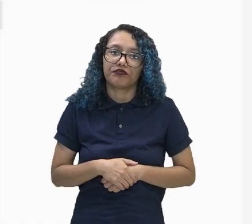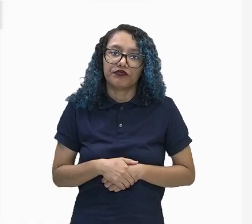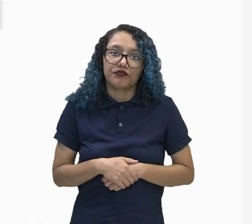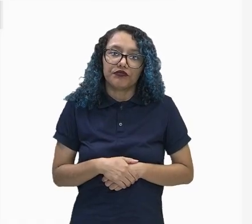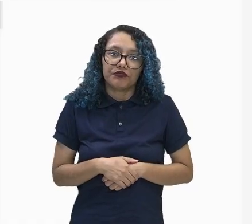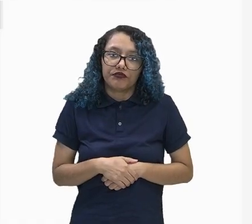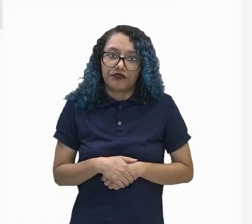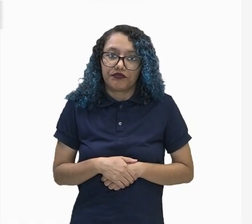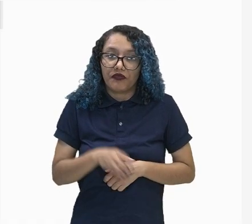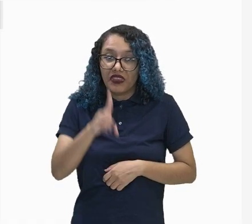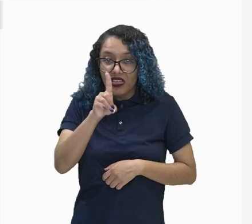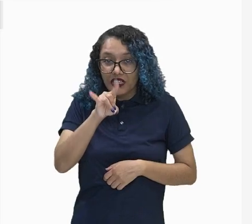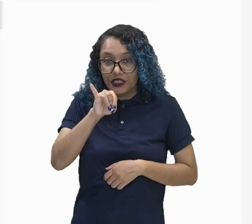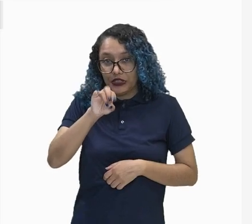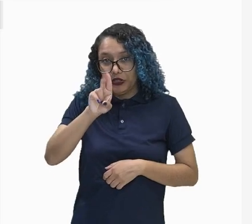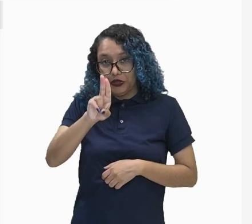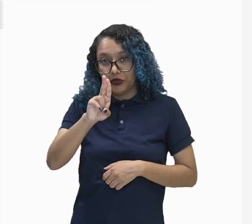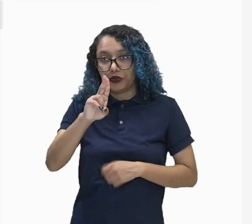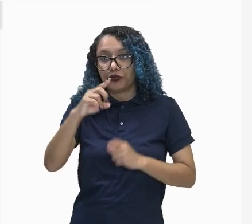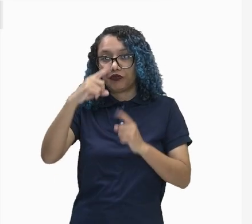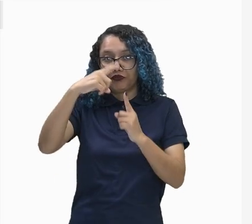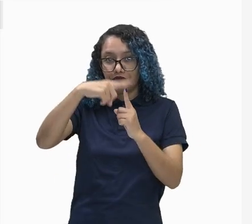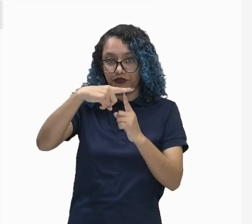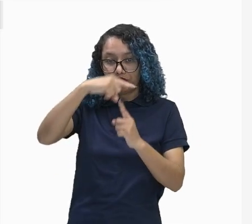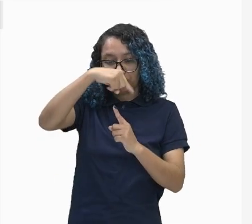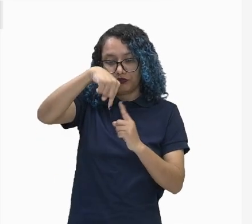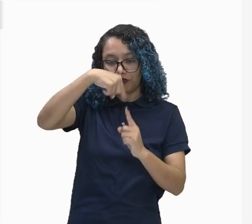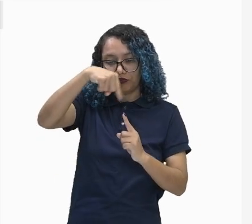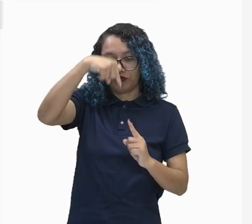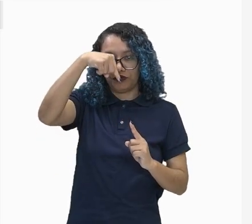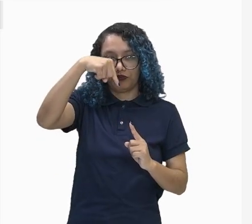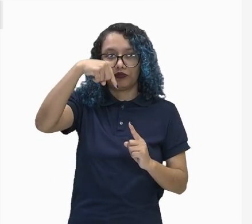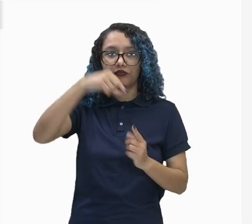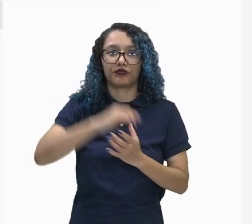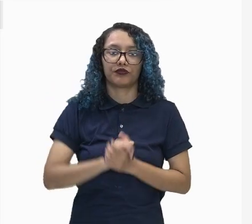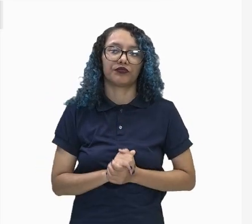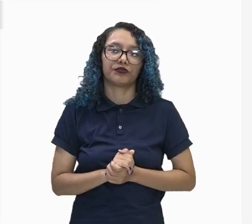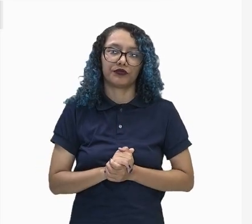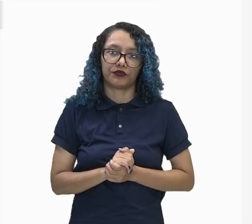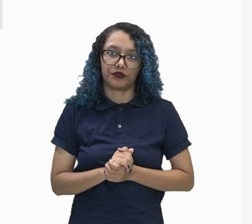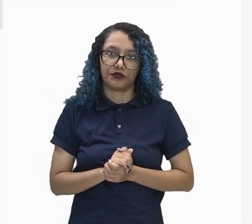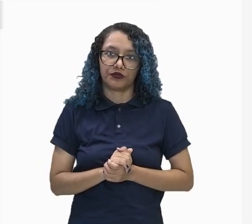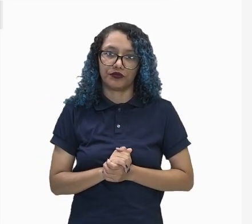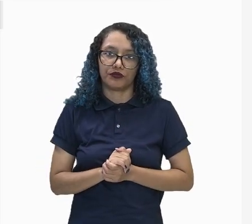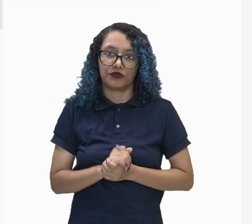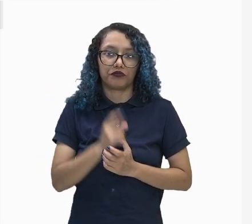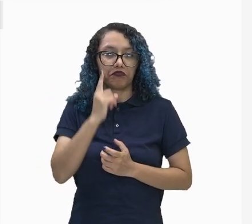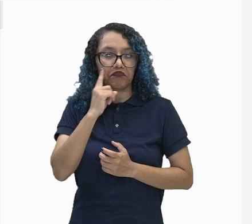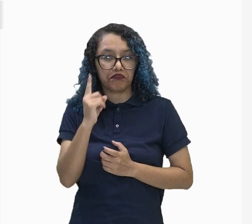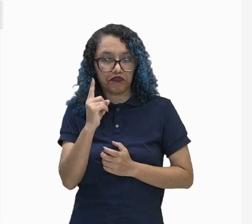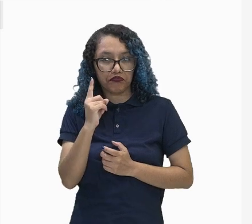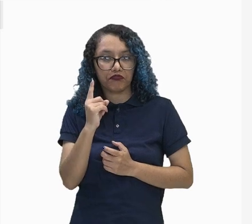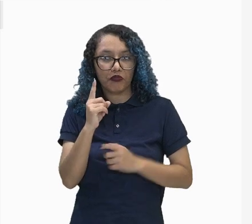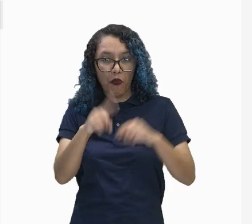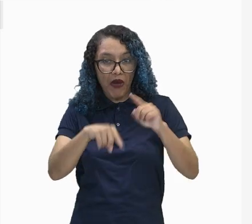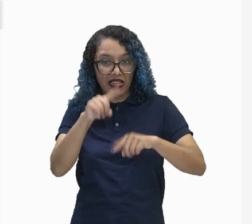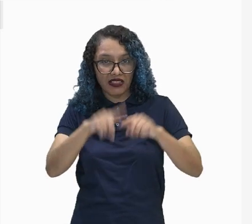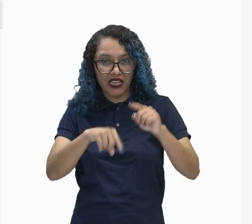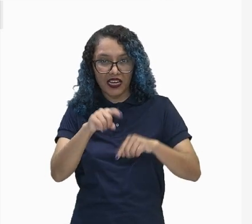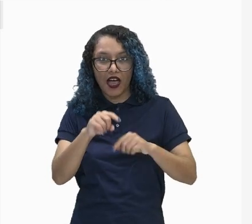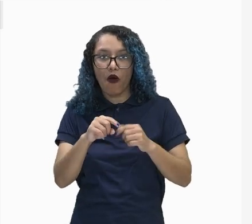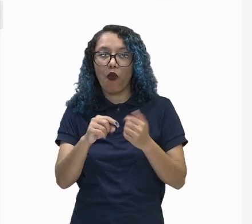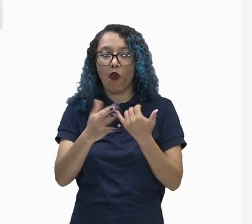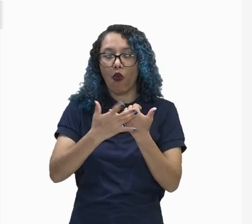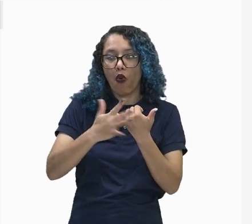dispositivo intrauterino, também conhecido como DIU. O DIU é uma pequena estrutura, geralmente de